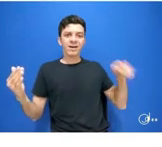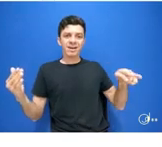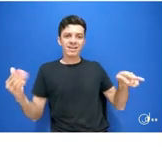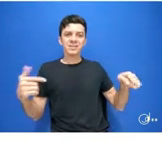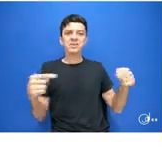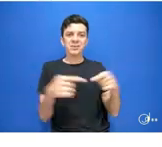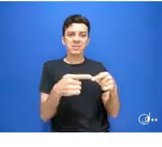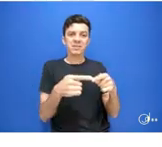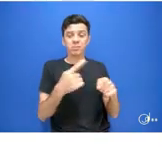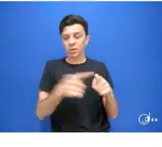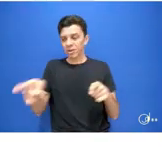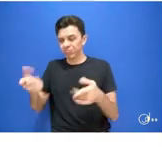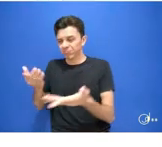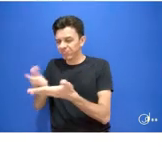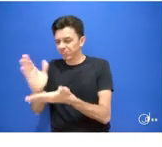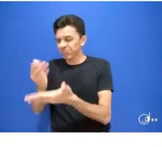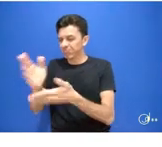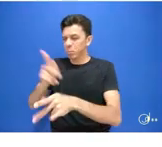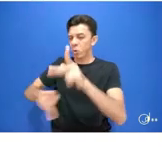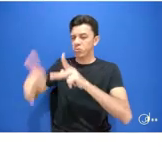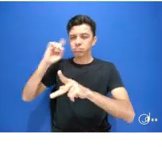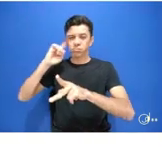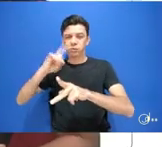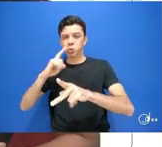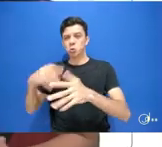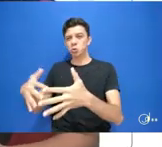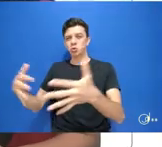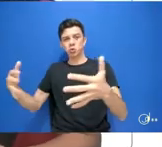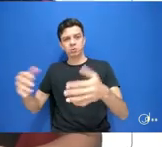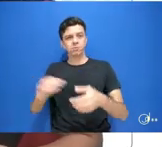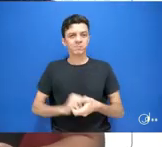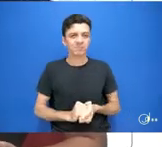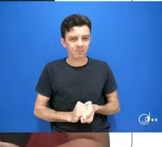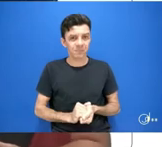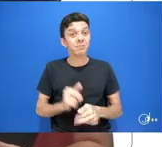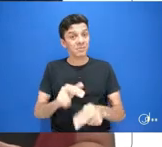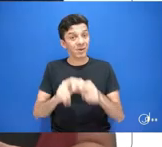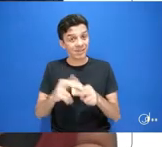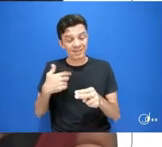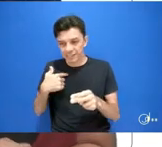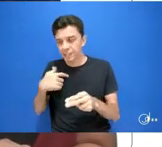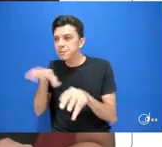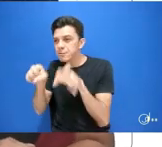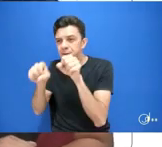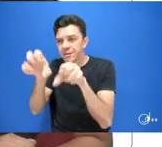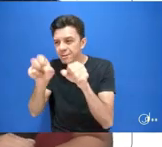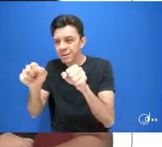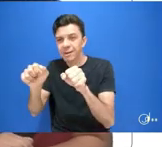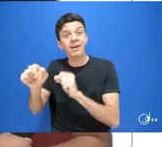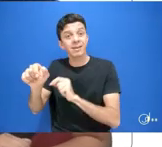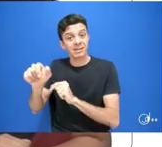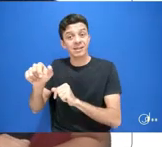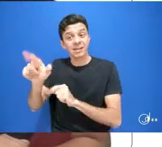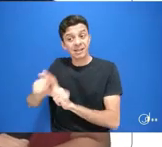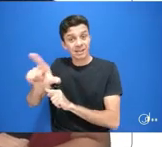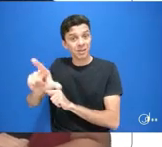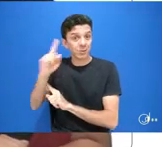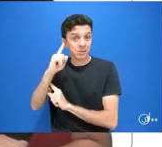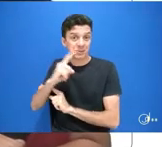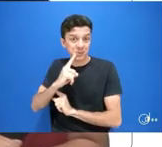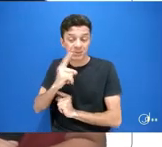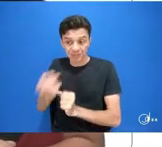às conquistas e progressos no contexto do povo surdo. Embora a primeira coletânea denominada de literatura surda tenha